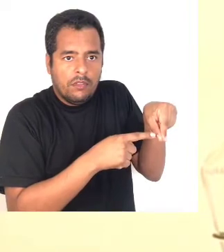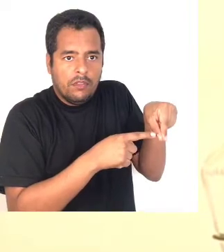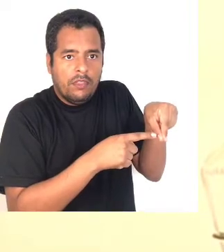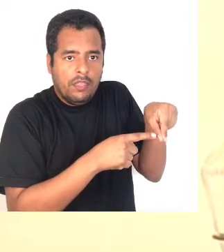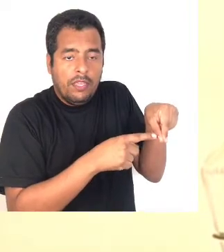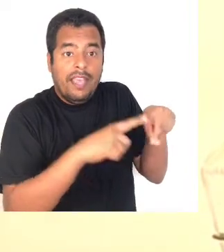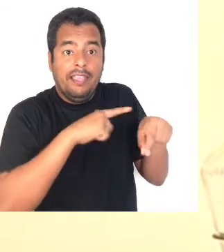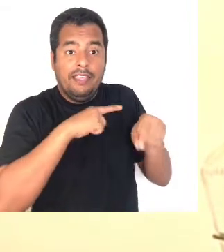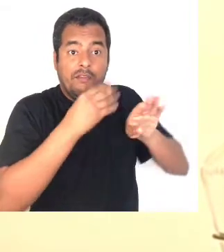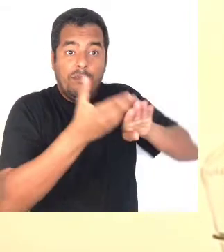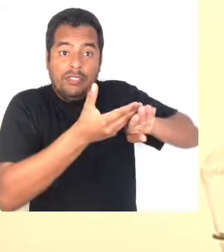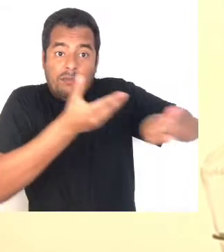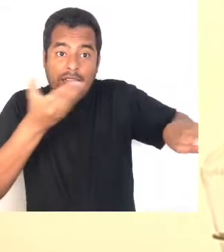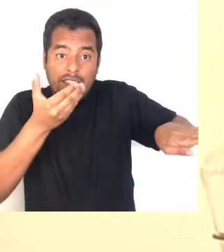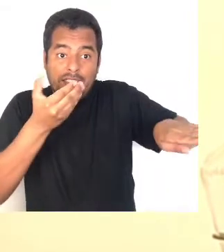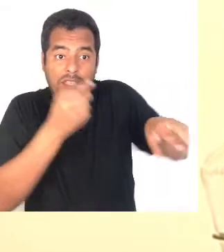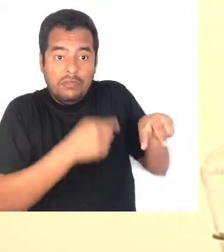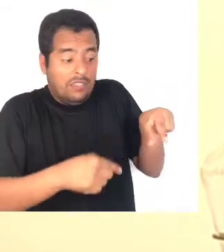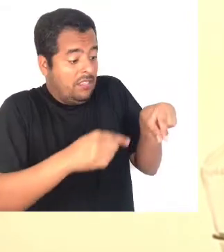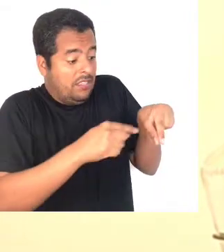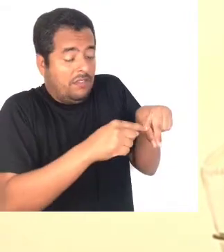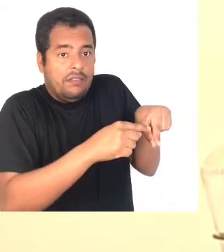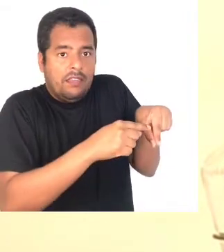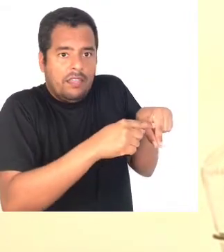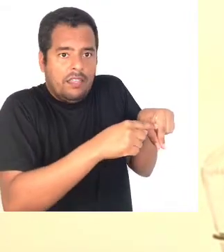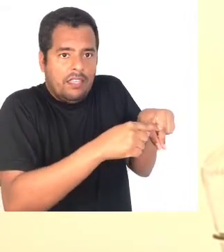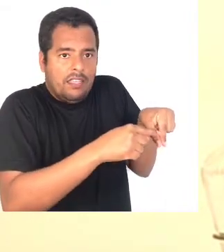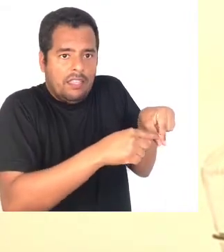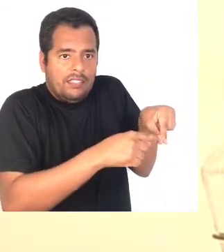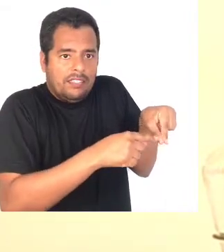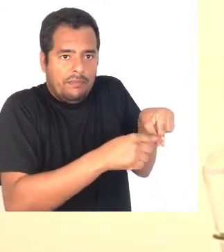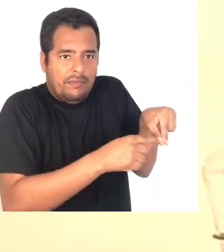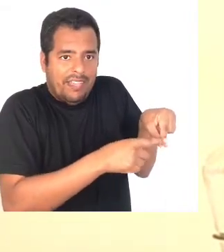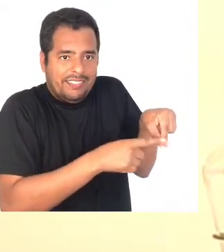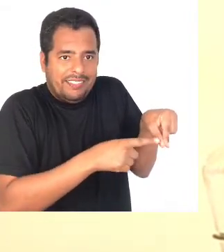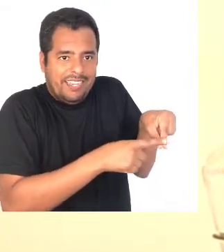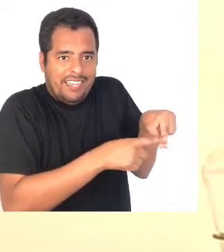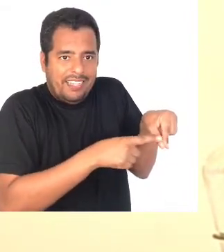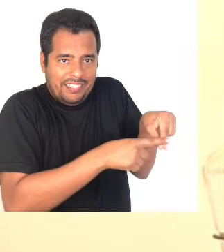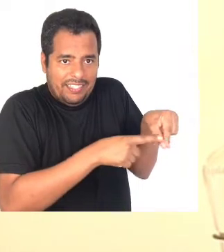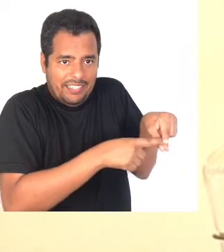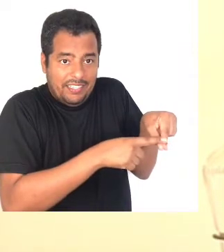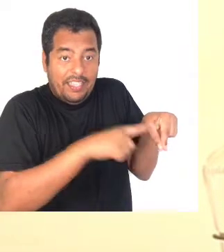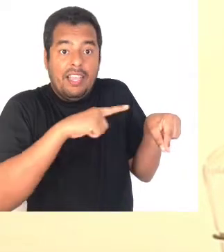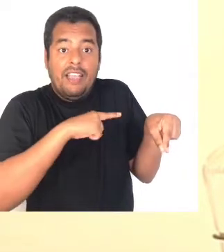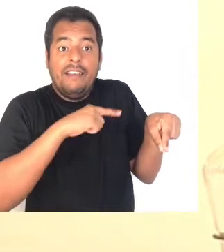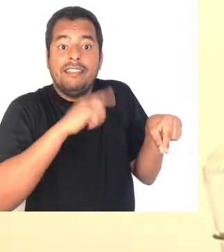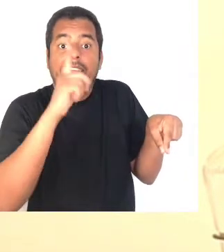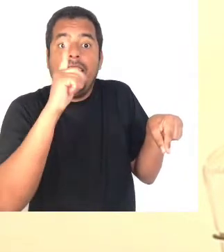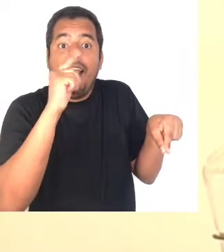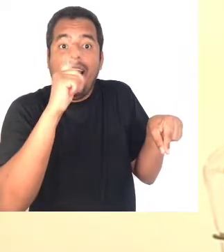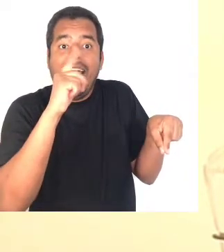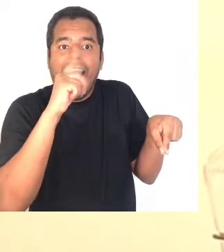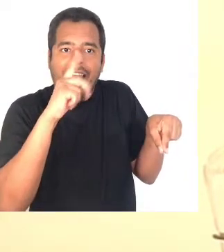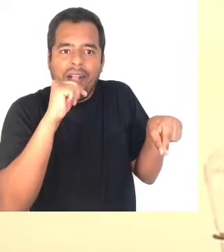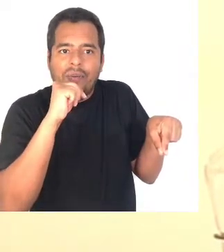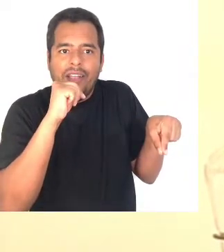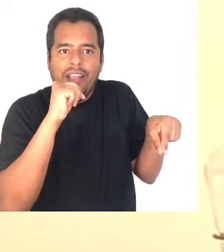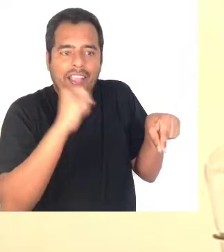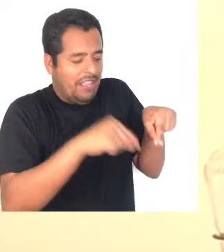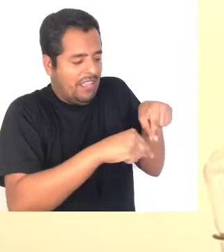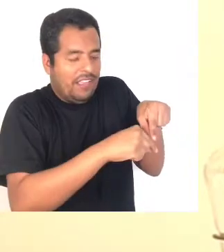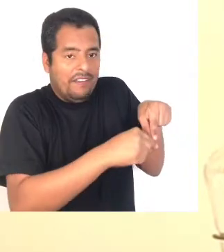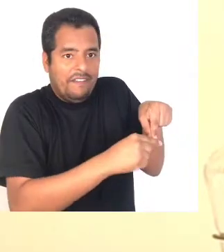agitação ocorreu essa separação das fases, certo? Então, essa fase inferior, ela vai ser a